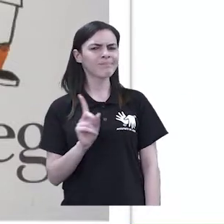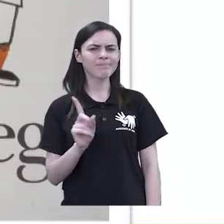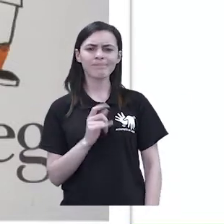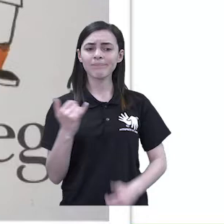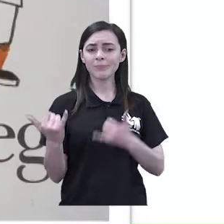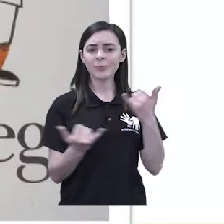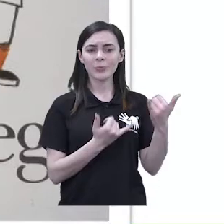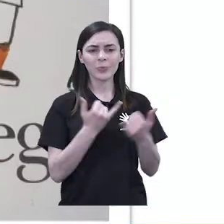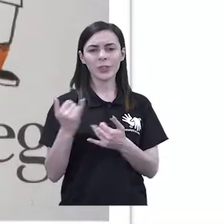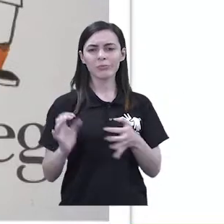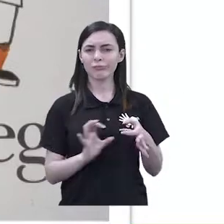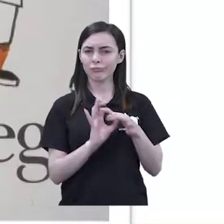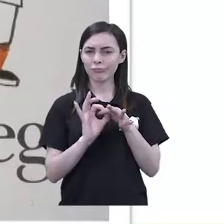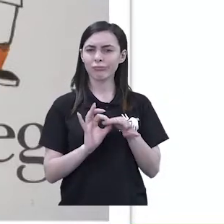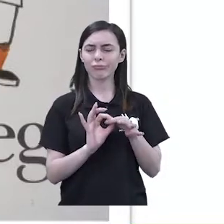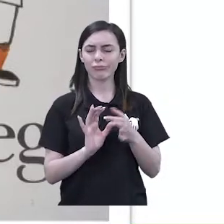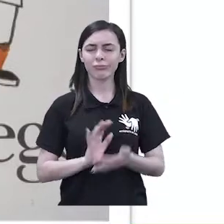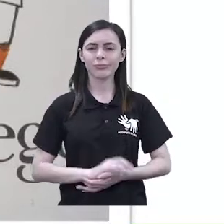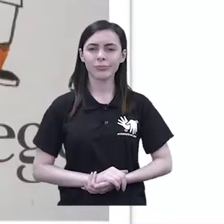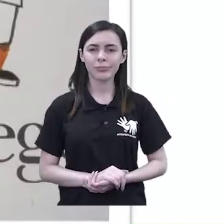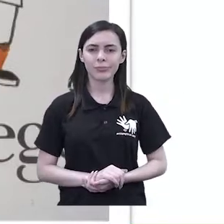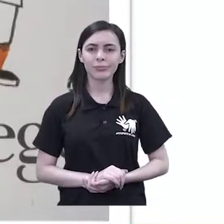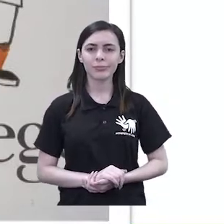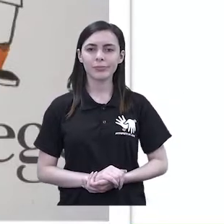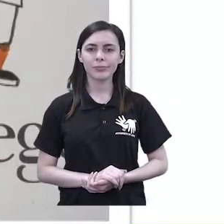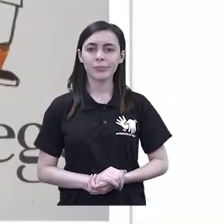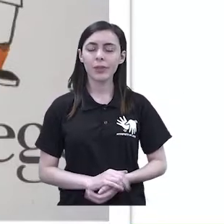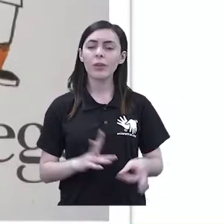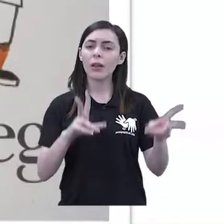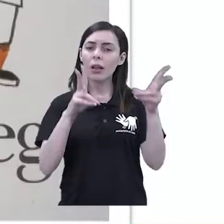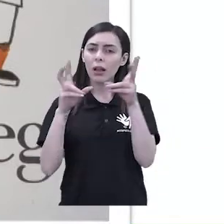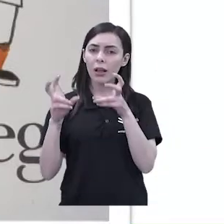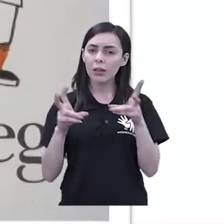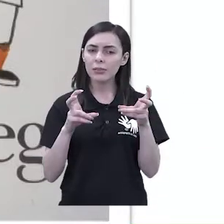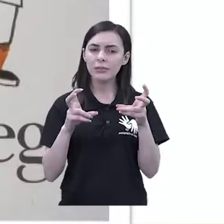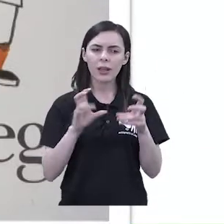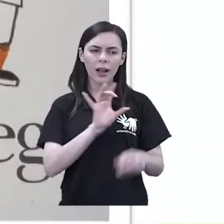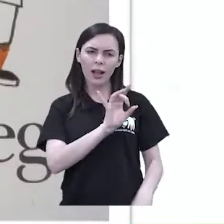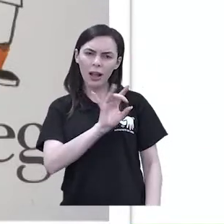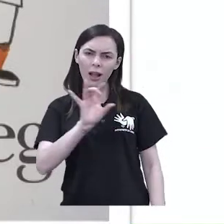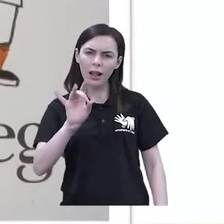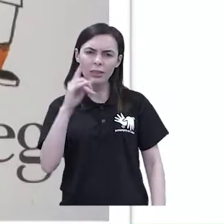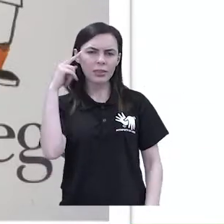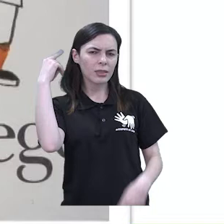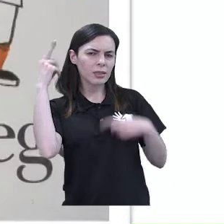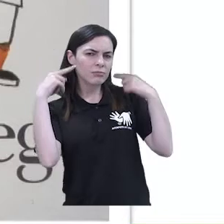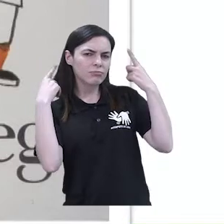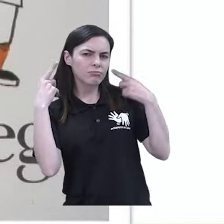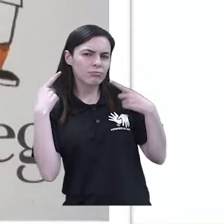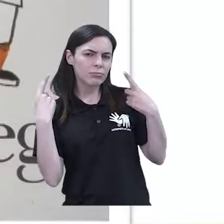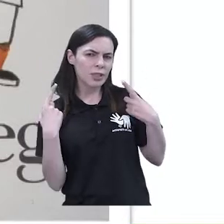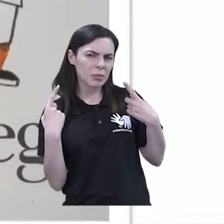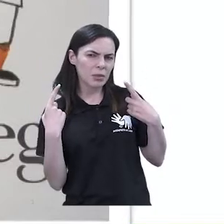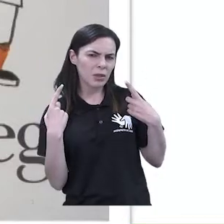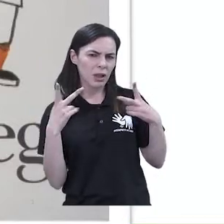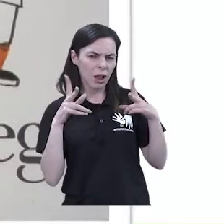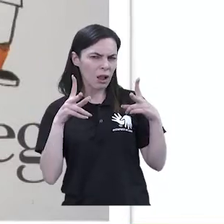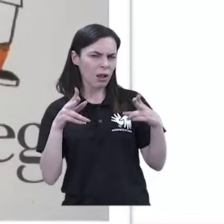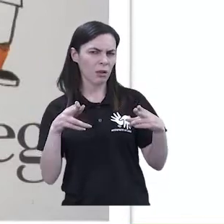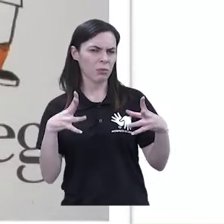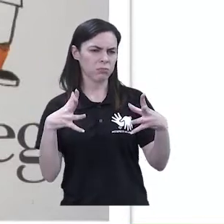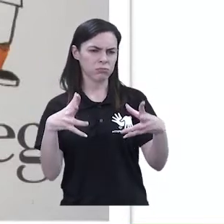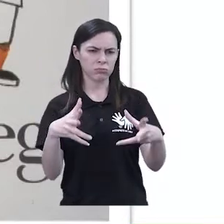Não, estão brincando juntas. Observe o cabelo de cada uma delas. São